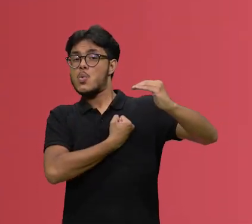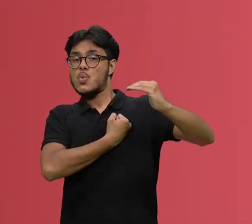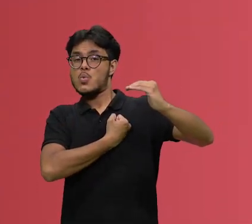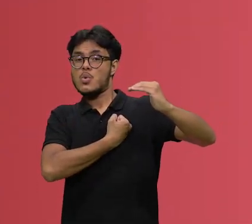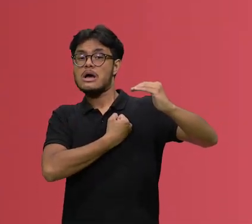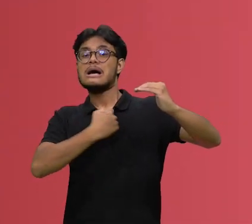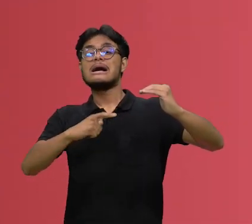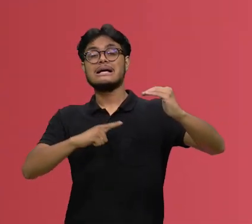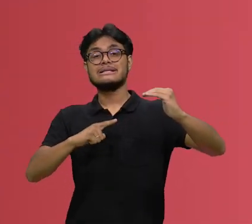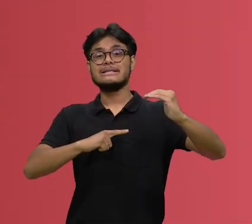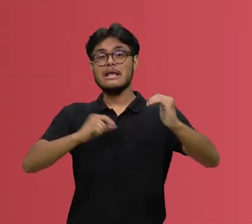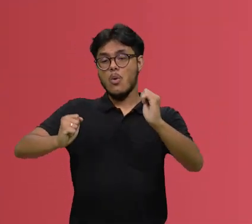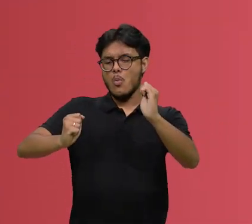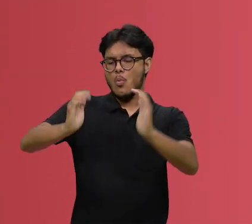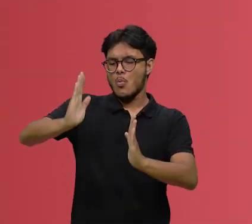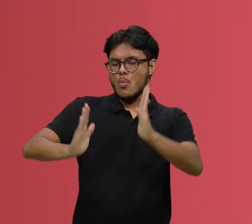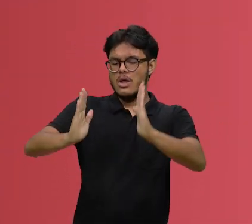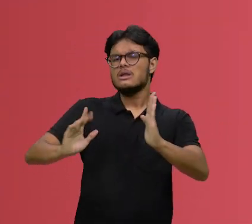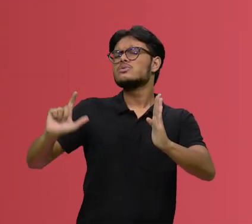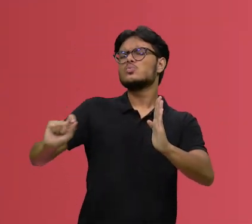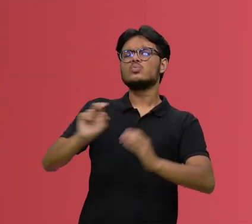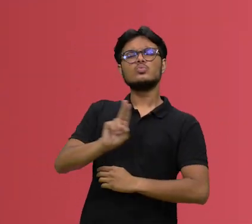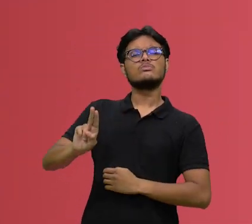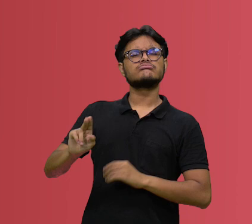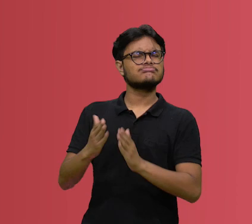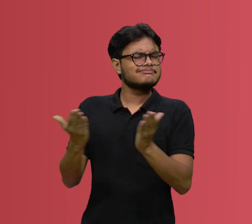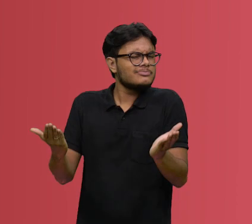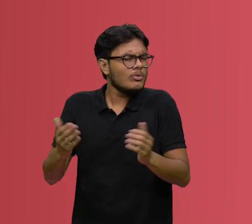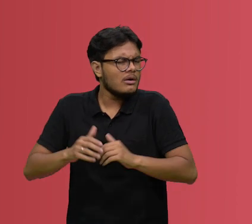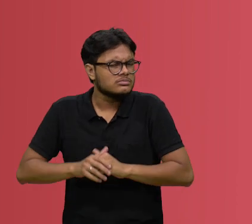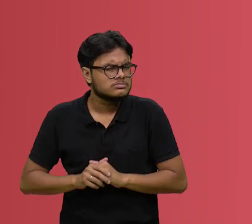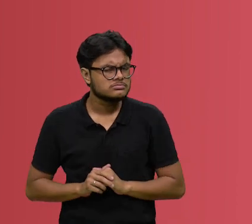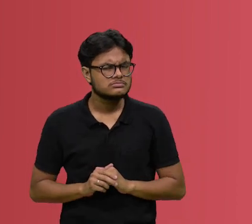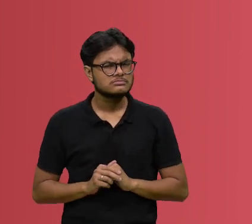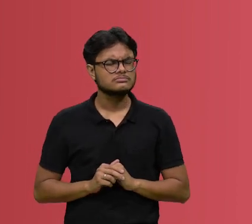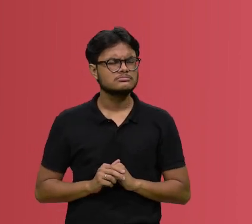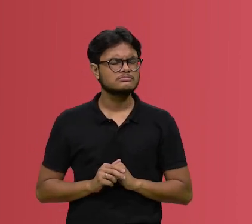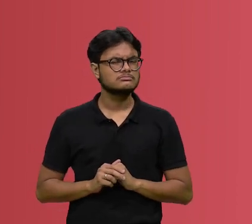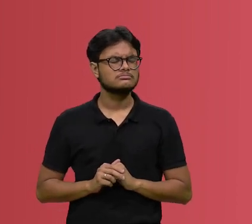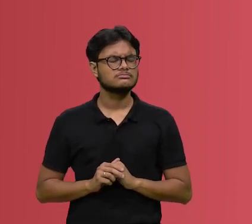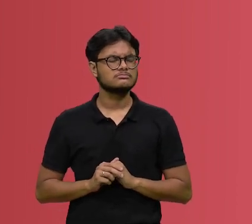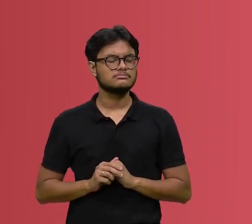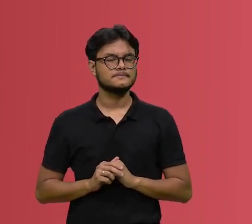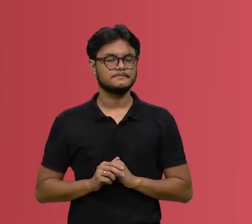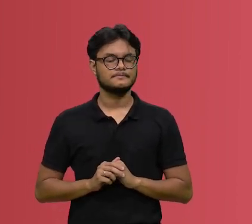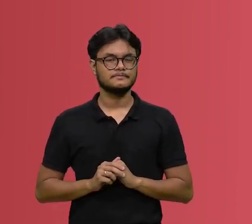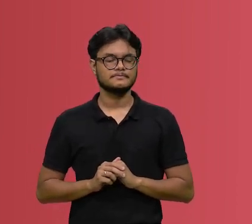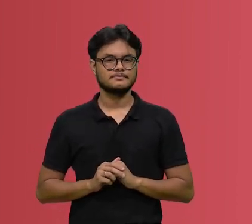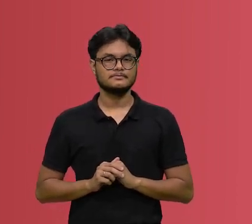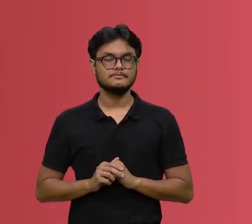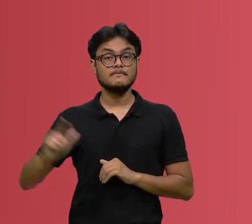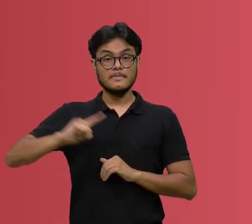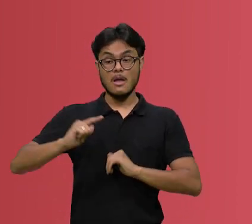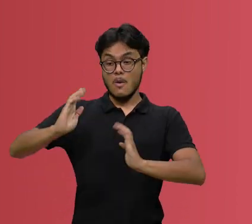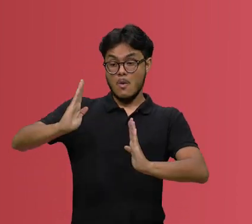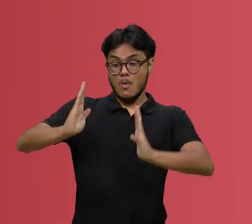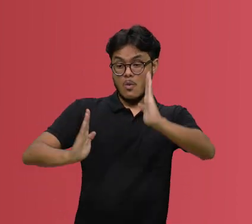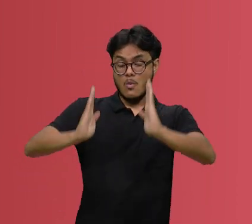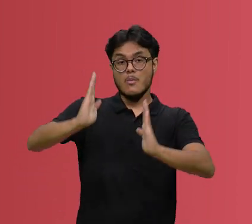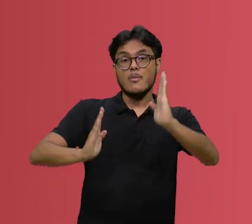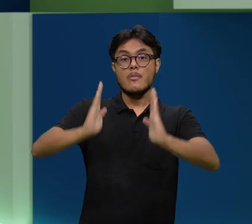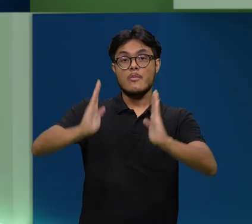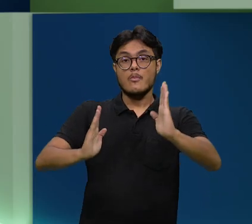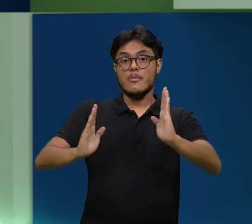uma fase que vocês viram aí no nosso desenho. Beleza? No nosso esquema, uma fase que nós chamamos